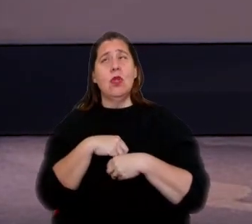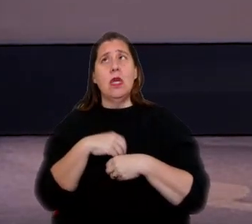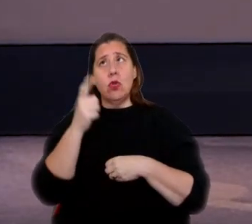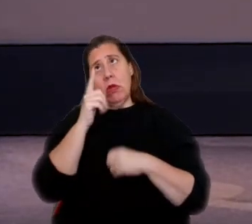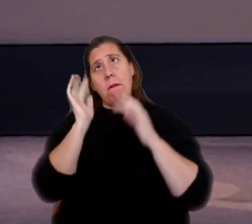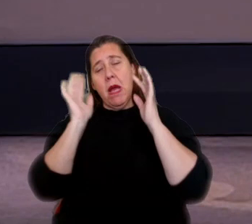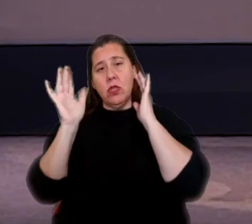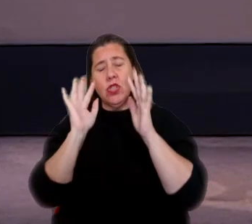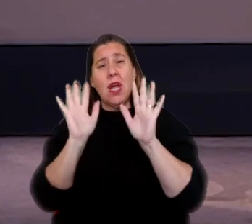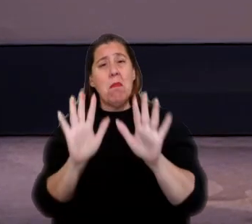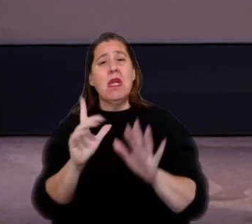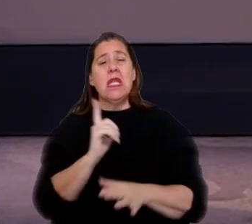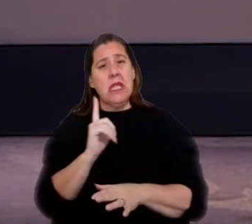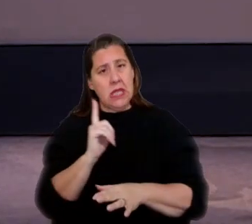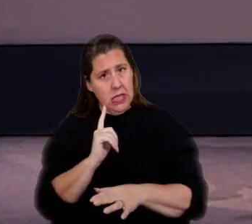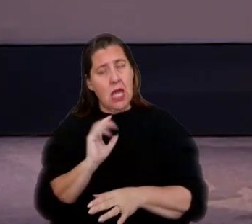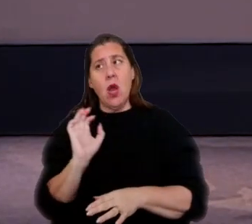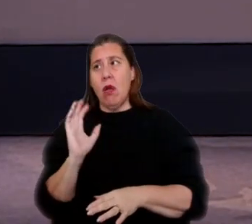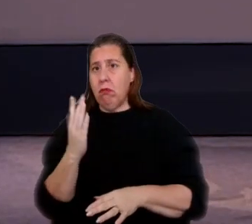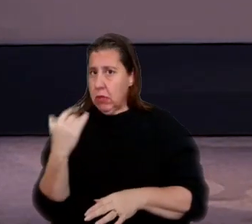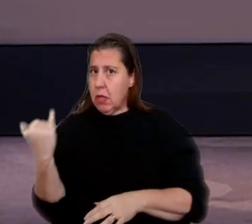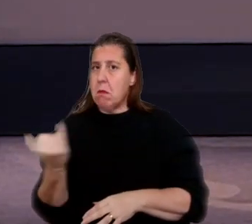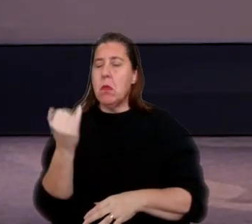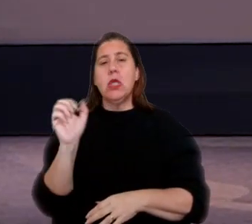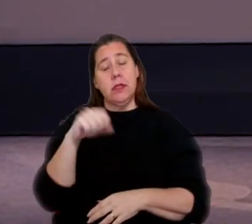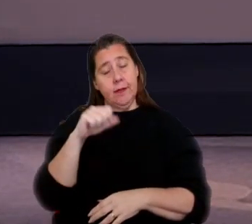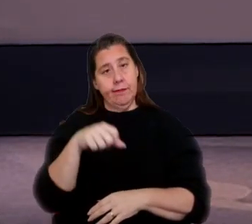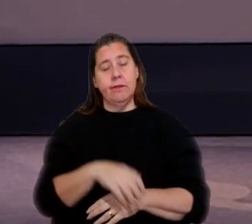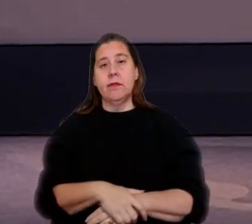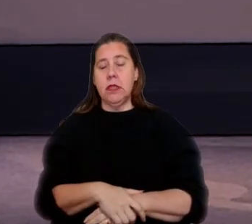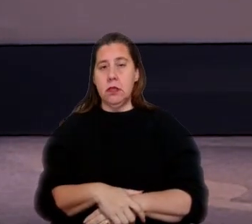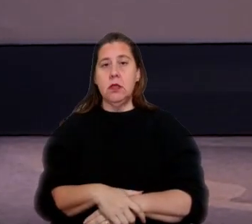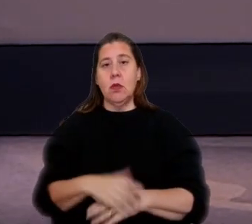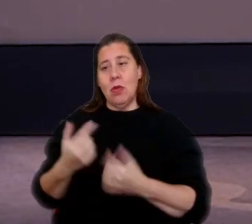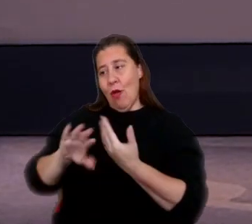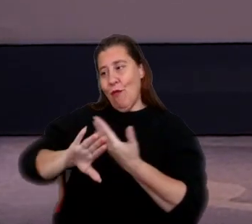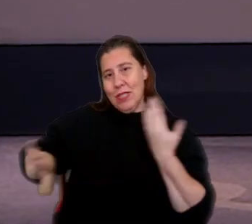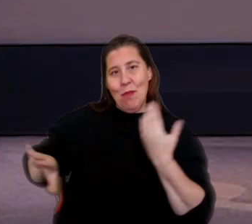aqui imaginar, mas que teve efeitos importantes, teve, né, tudo